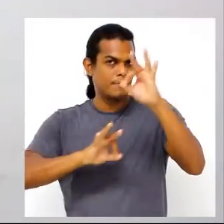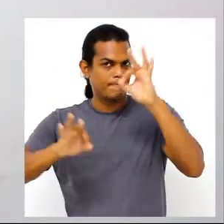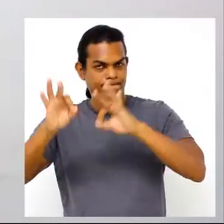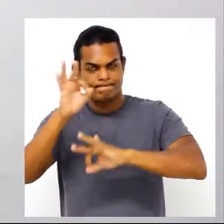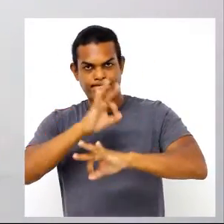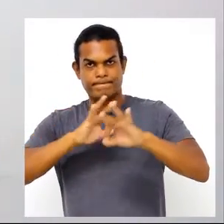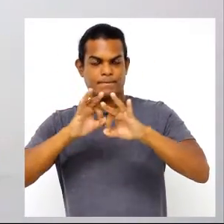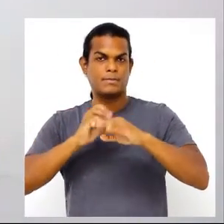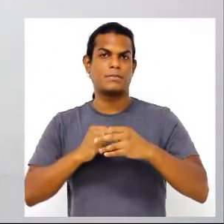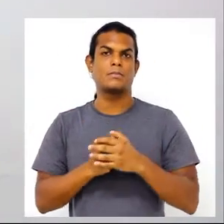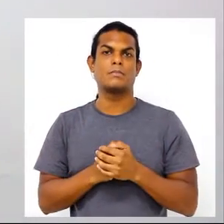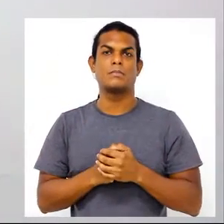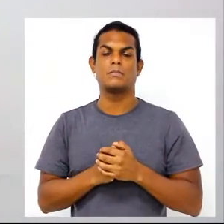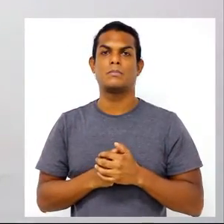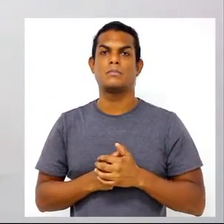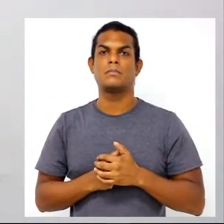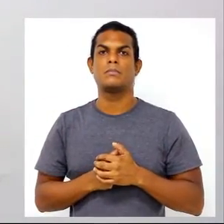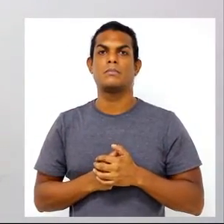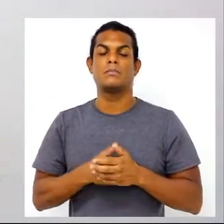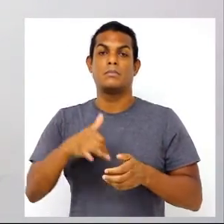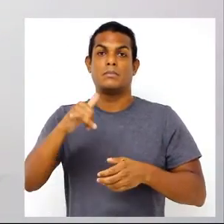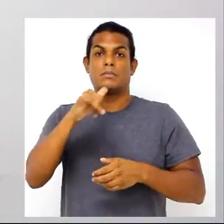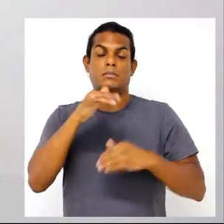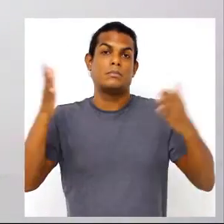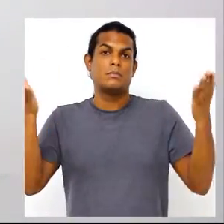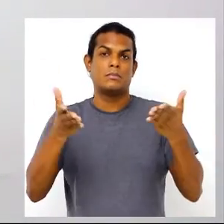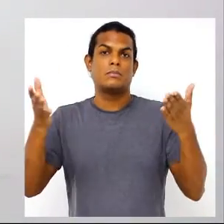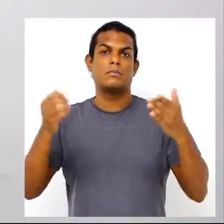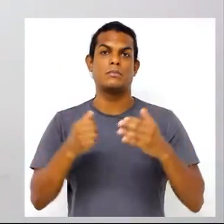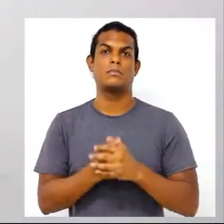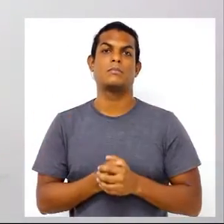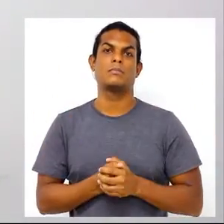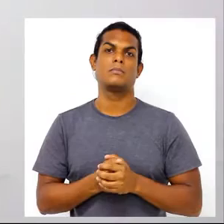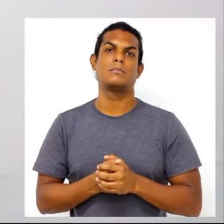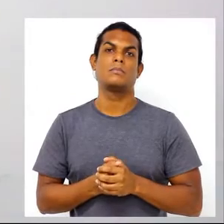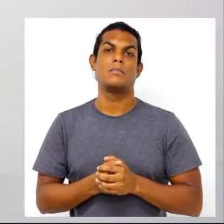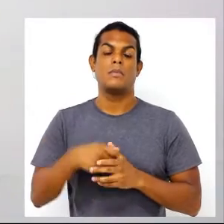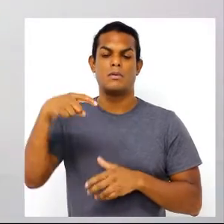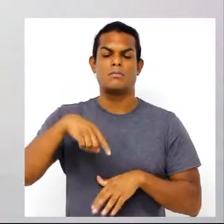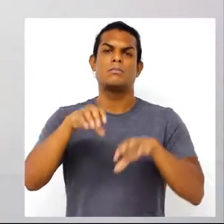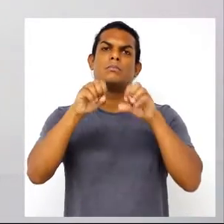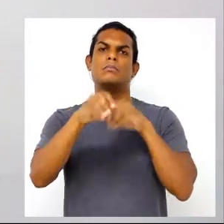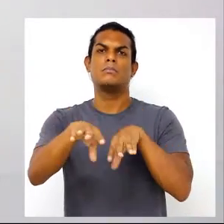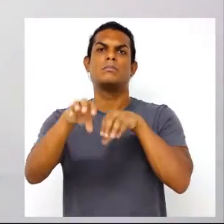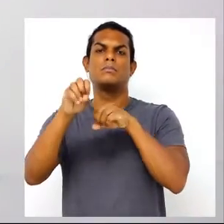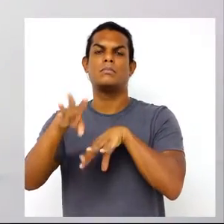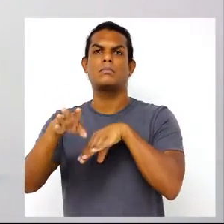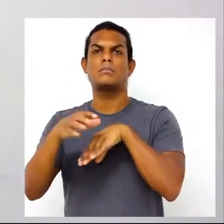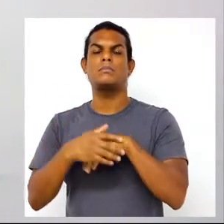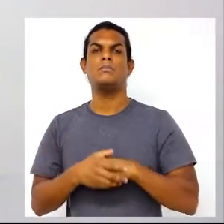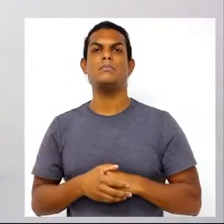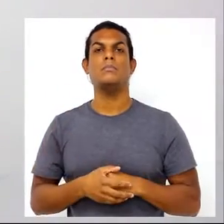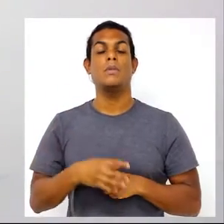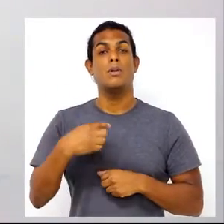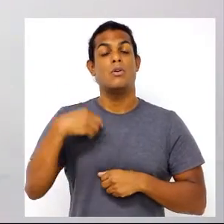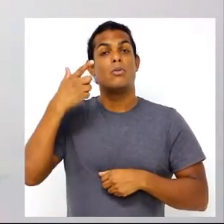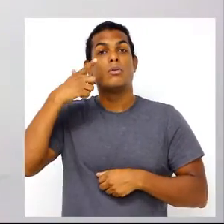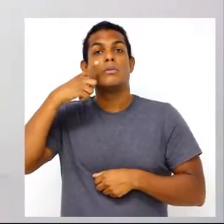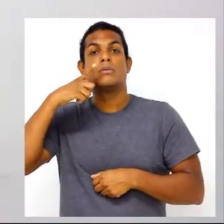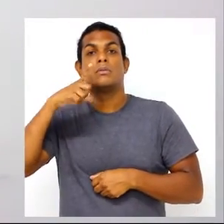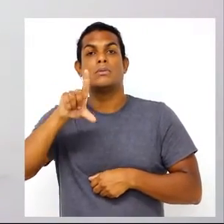leitor ou do meu ouvinte. Como, por exemplo, agora, né? Essa minha aula, para que eu possa,